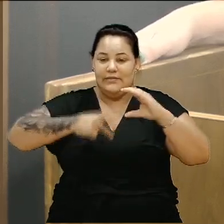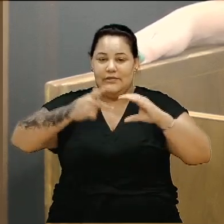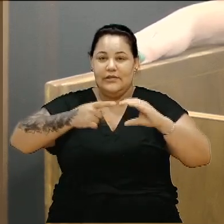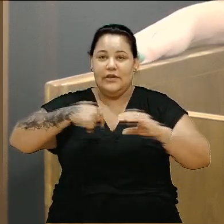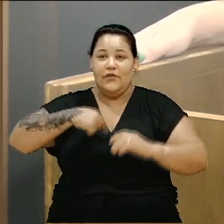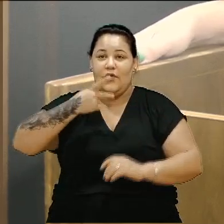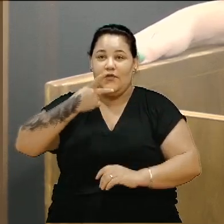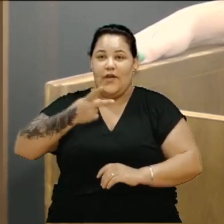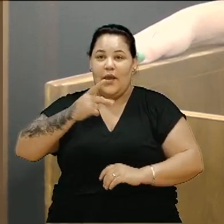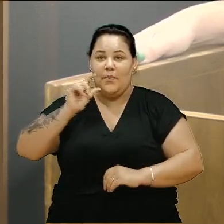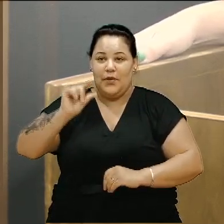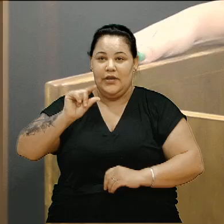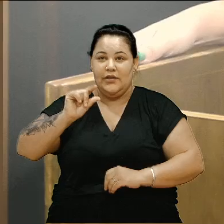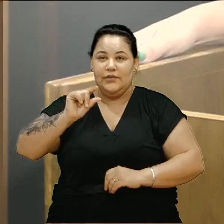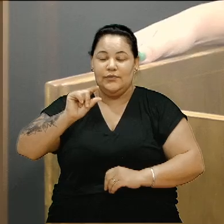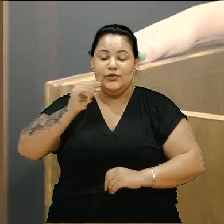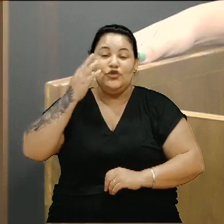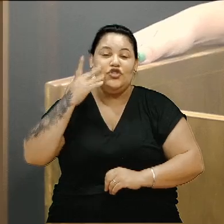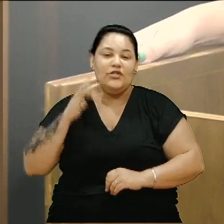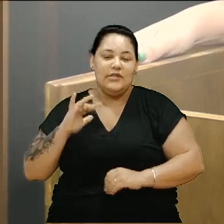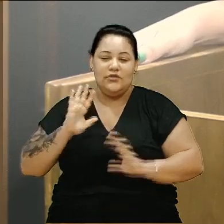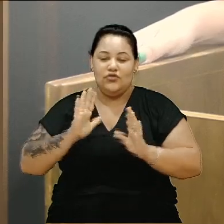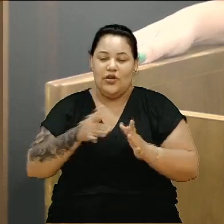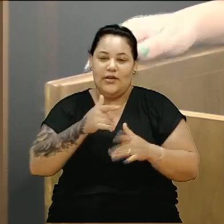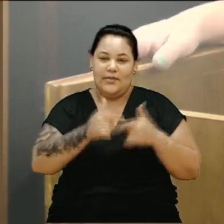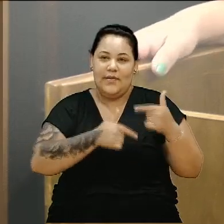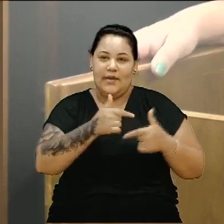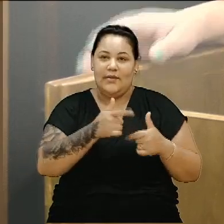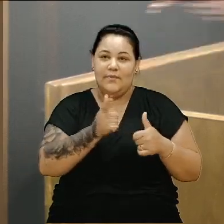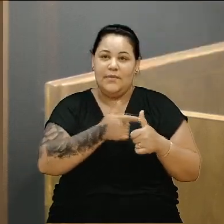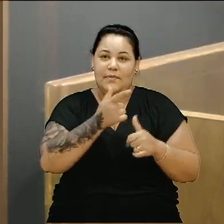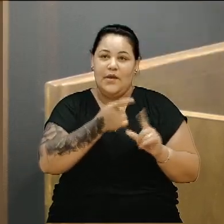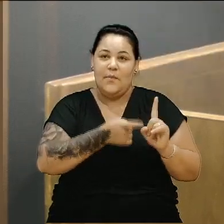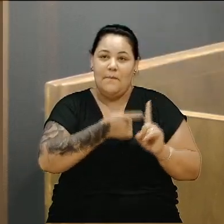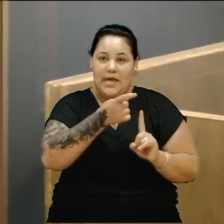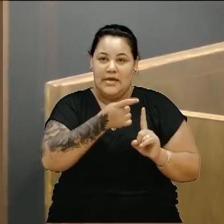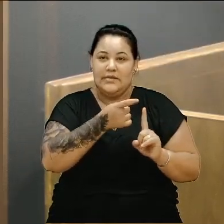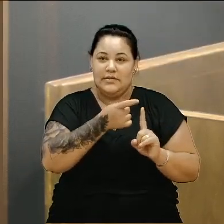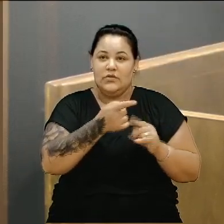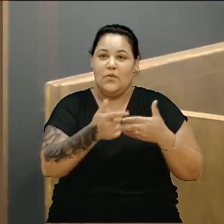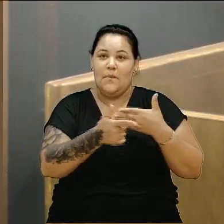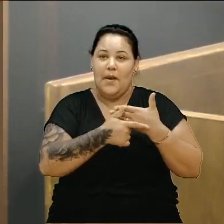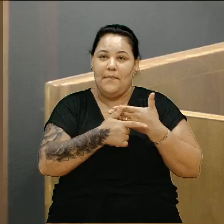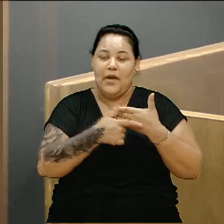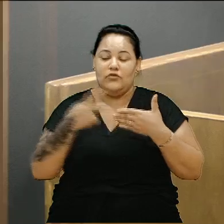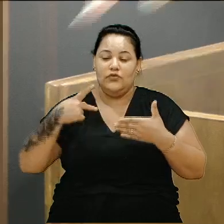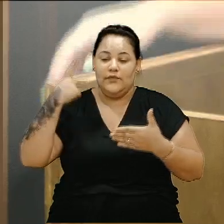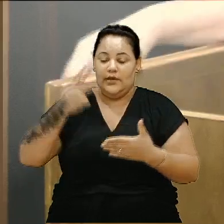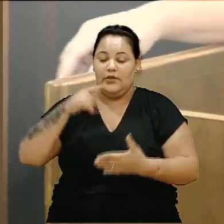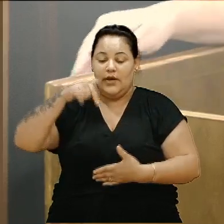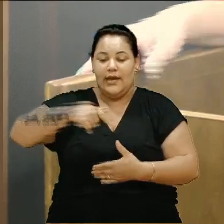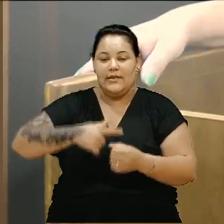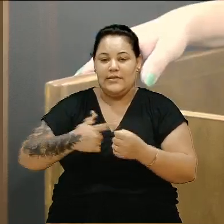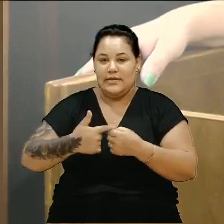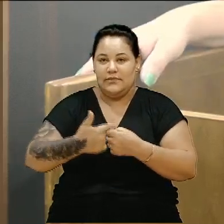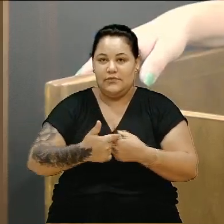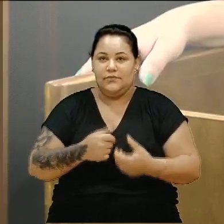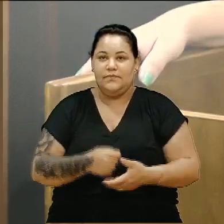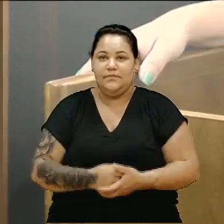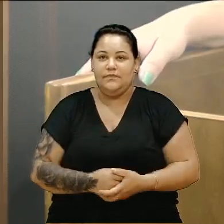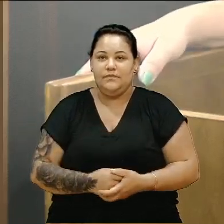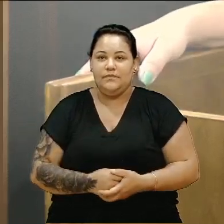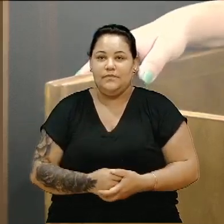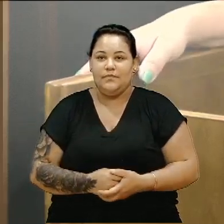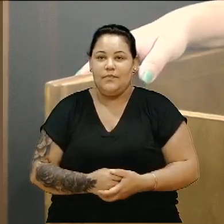desses dias trabalhados, né, desse primeiro mês como vereadora aqui na nossa cidade. Um espaço